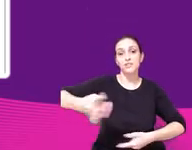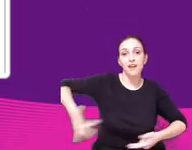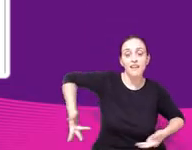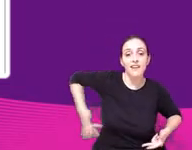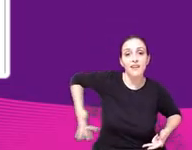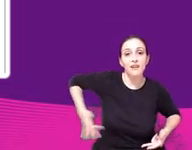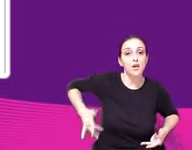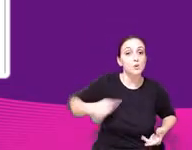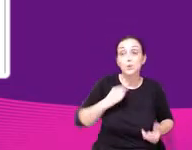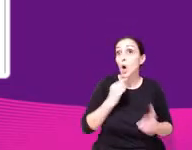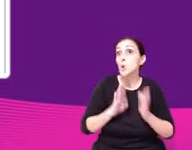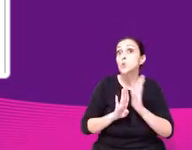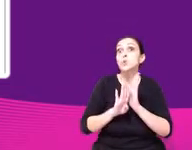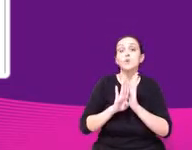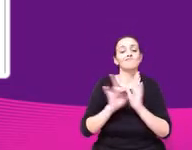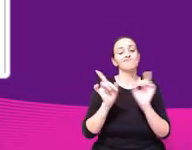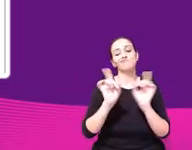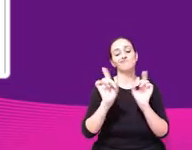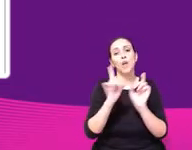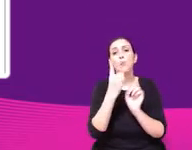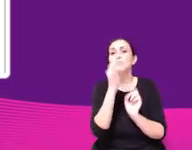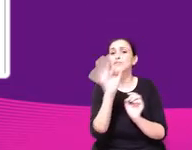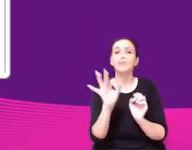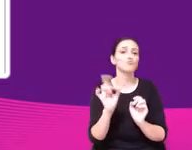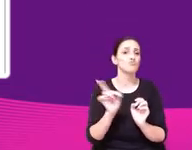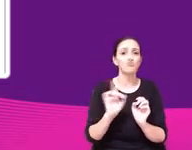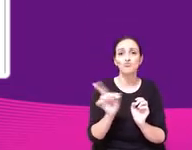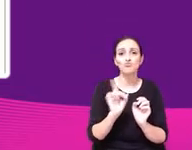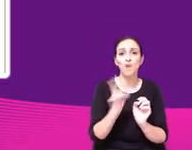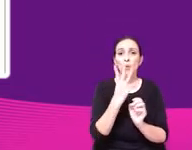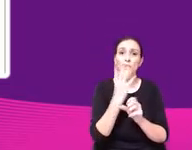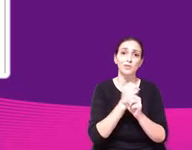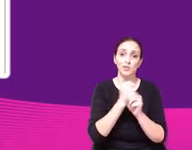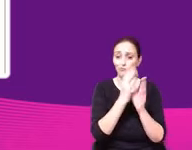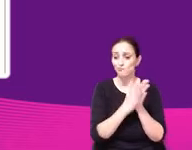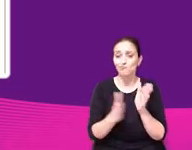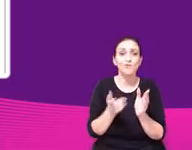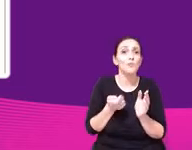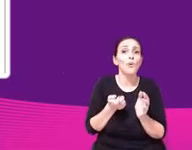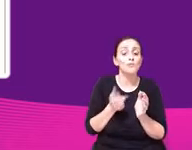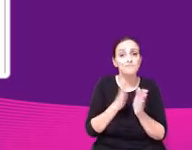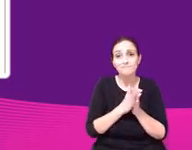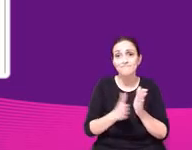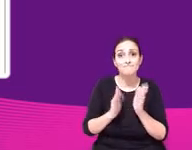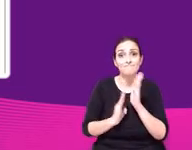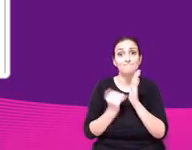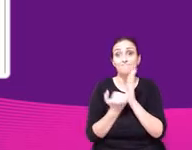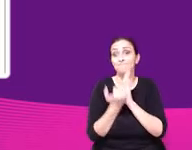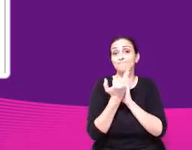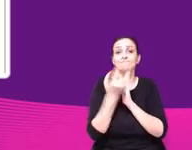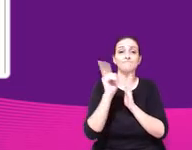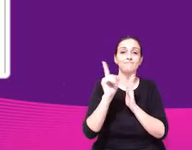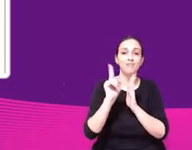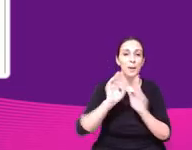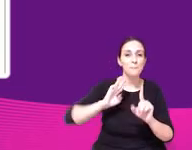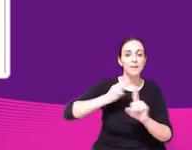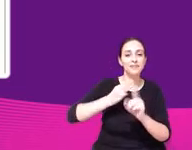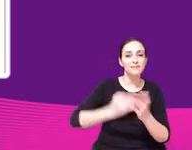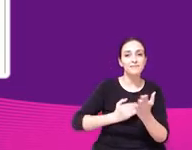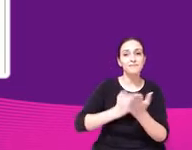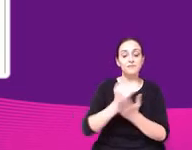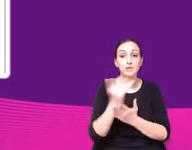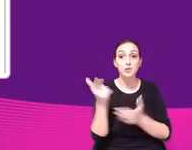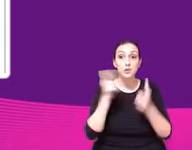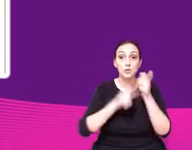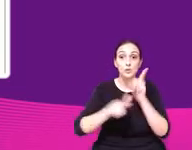não subimos para 1% nesses 4 anos apenas. Então, da nossa meta inicial, nós conseguimos